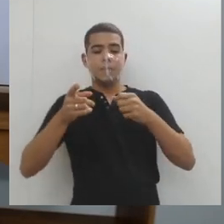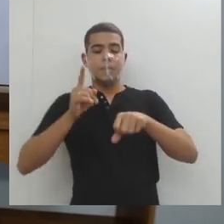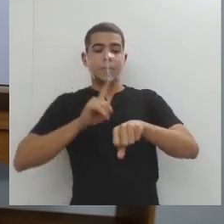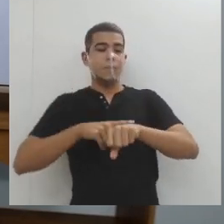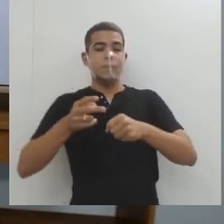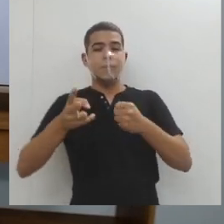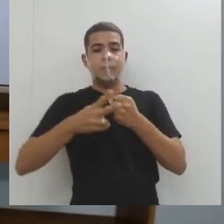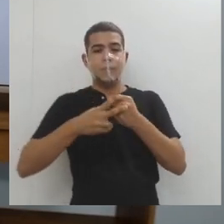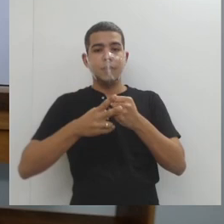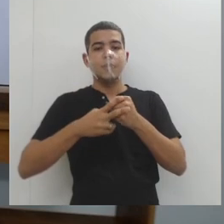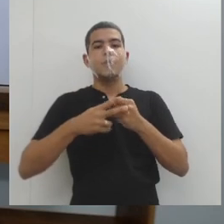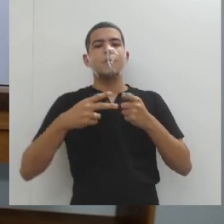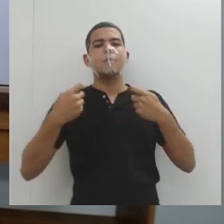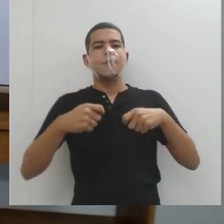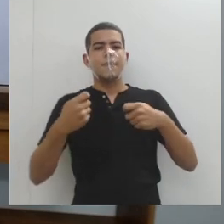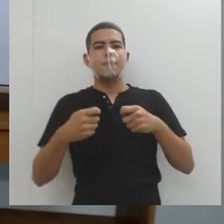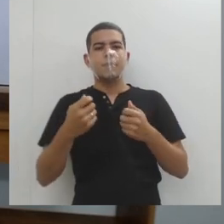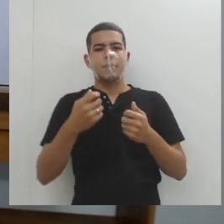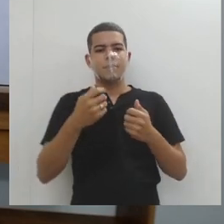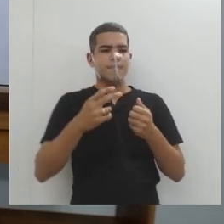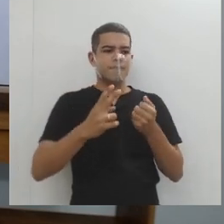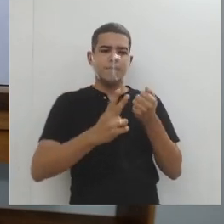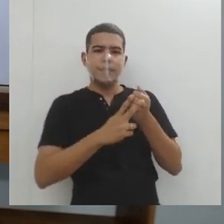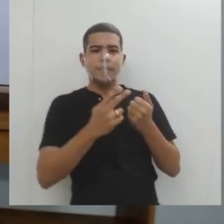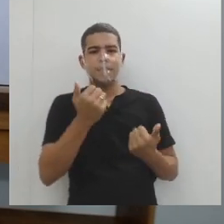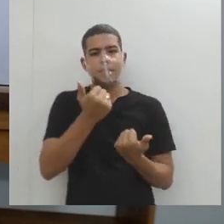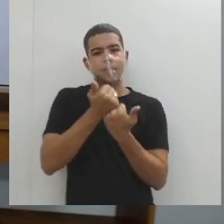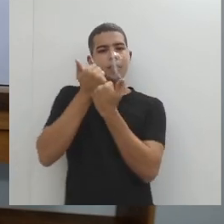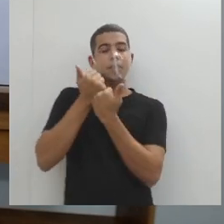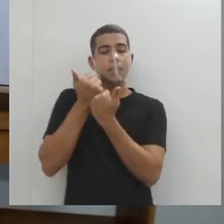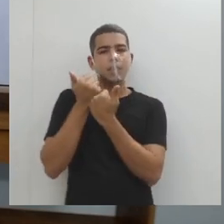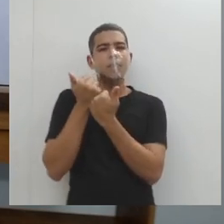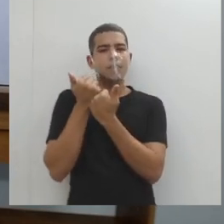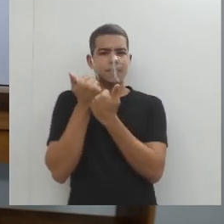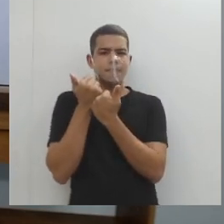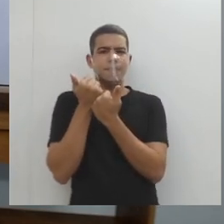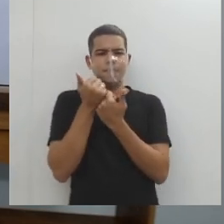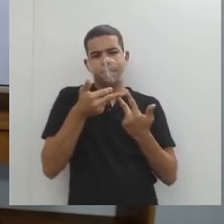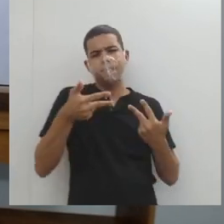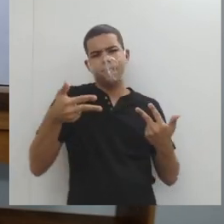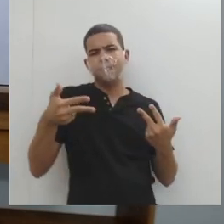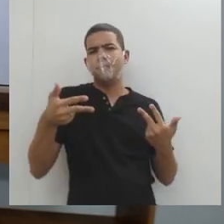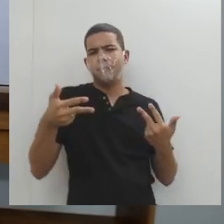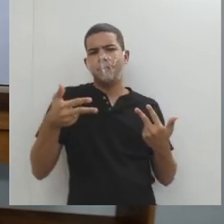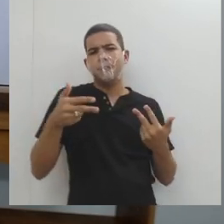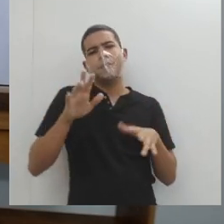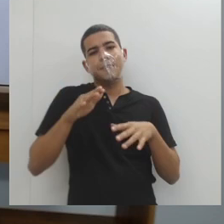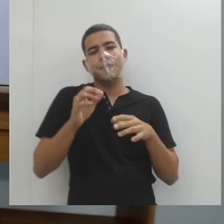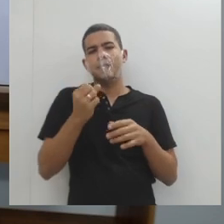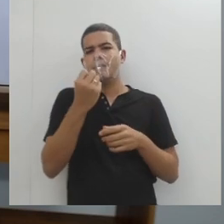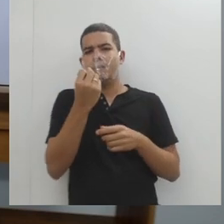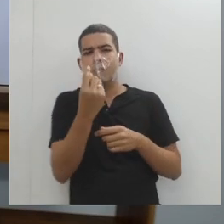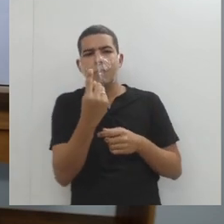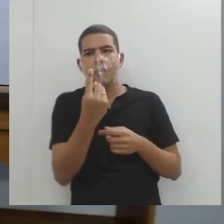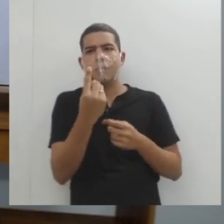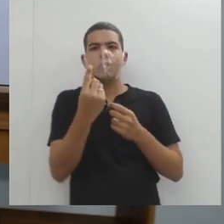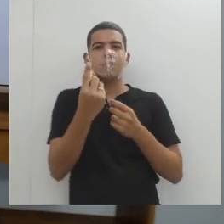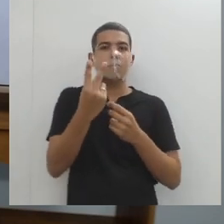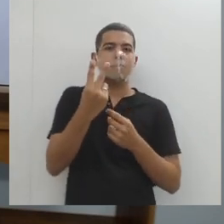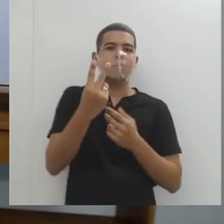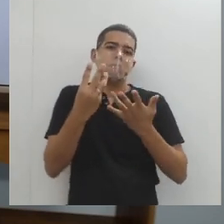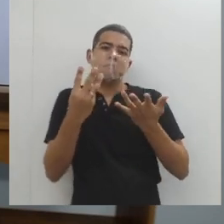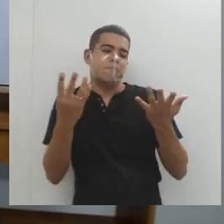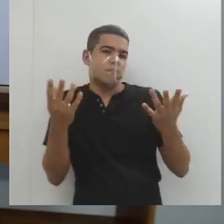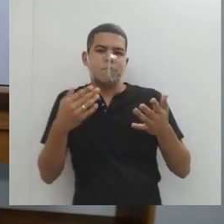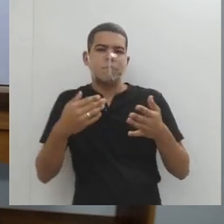seu próprio verbo auxiliar, ou os seus próprios verbos auxiliares. Dependendo do tempo verbal, eu tenho mais de um verbo auxiliar, tá? No